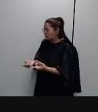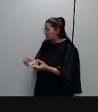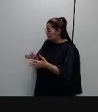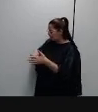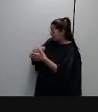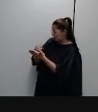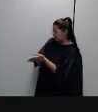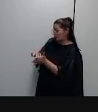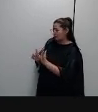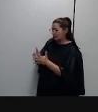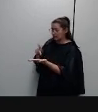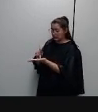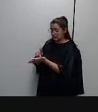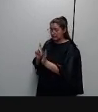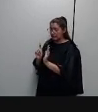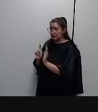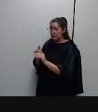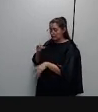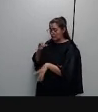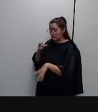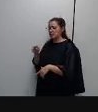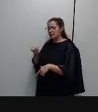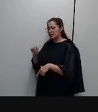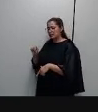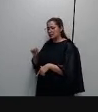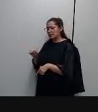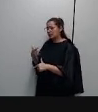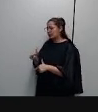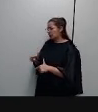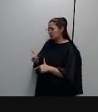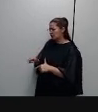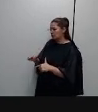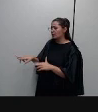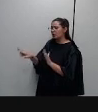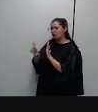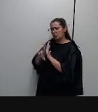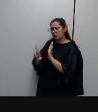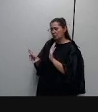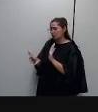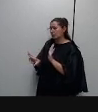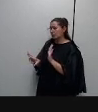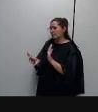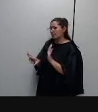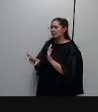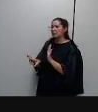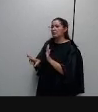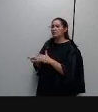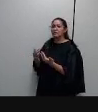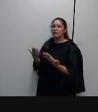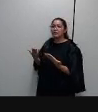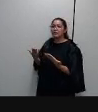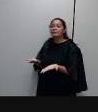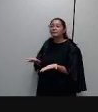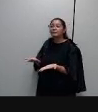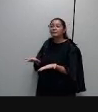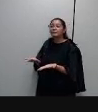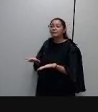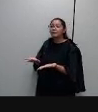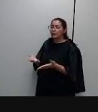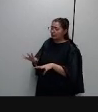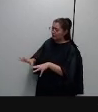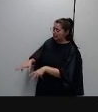pode dizer pegue solução não foi irregular pelo tribunal nisso não foi talvez tinha dito errado